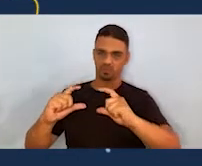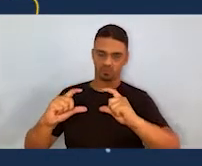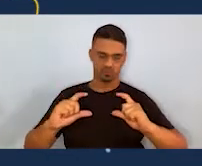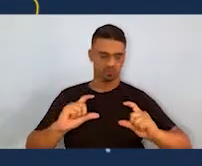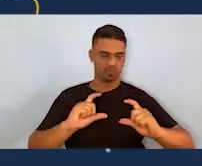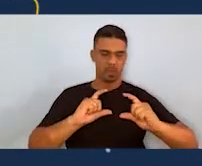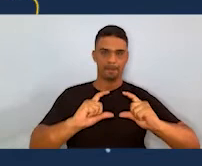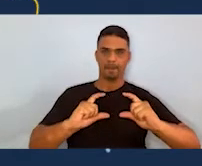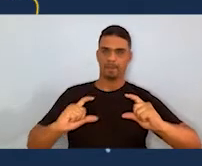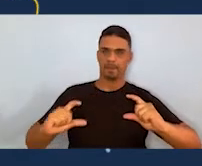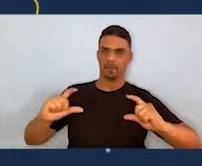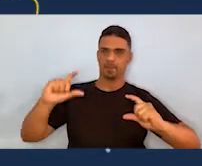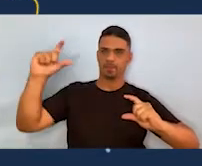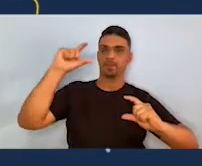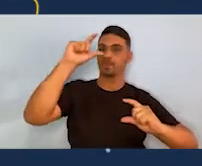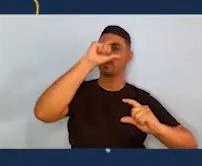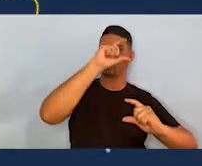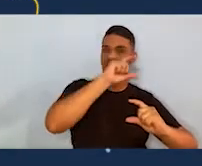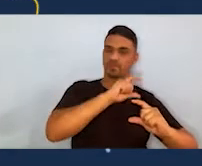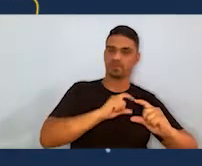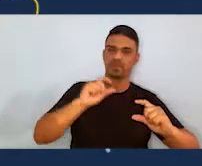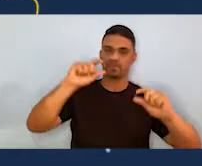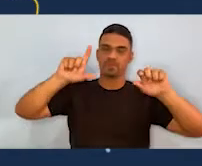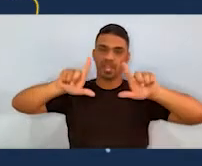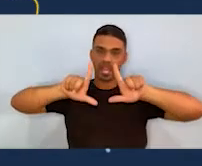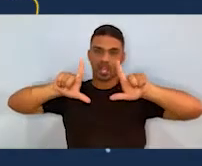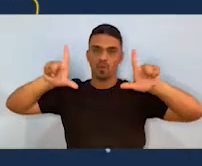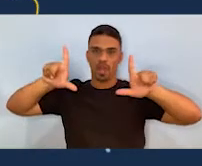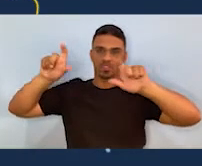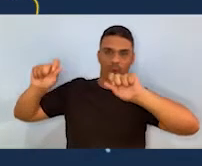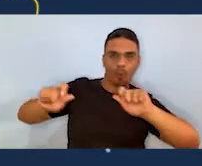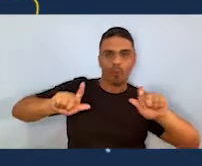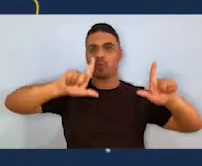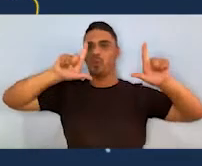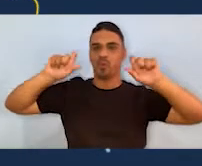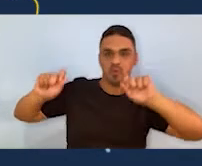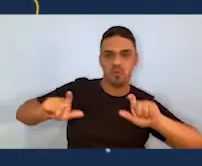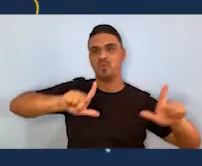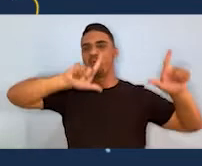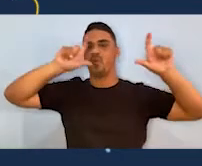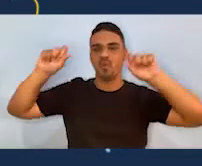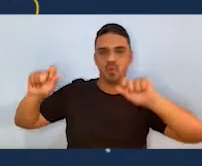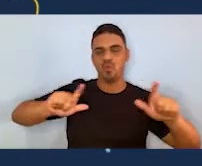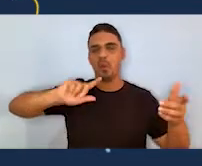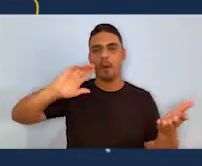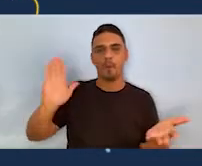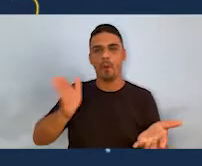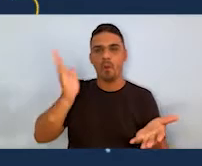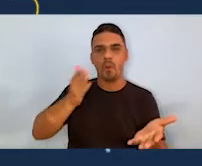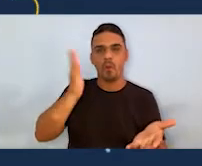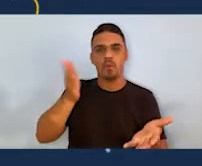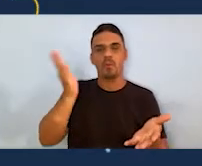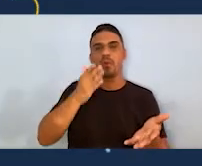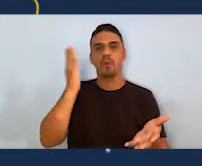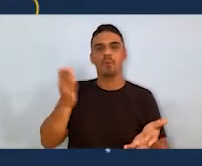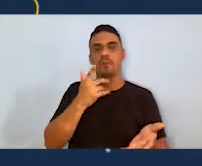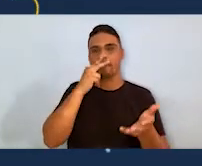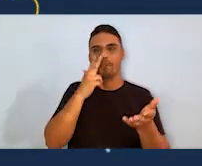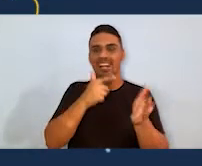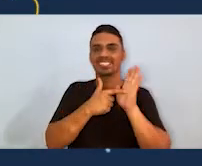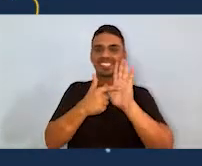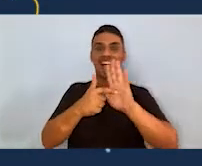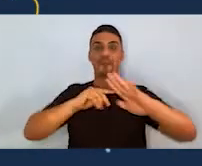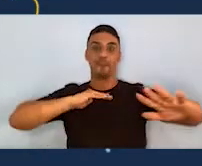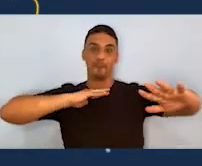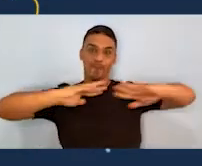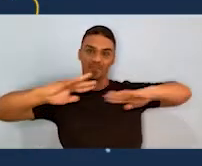estar sendo mostrados em uma sucessão, né, uma sequência, e essa sequência vai dar a ilusão de movimento.